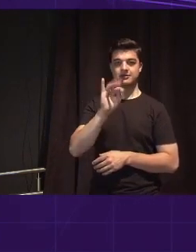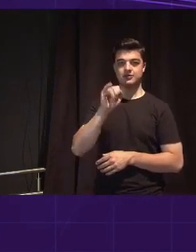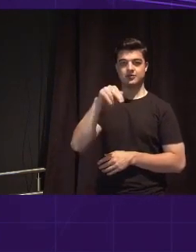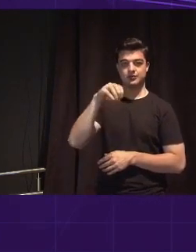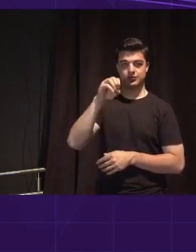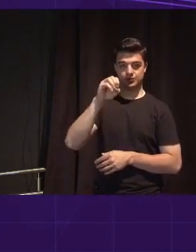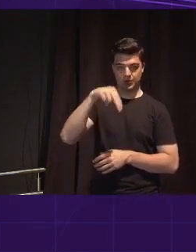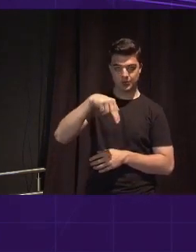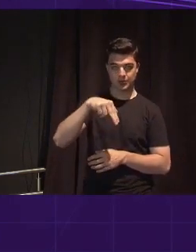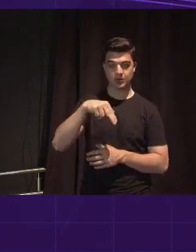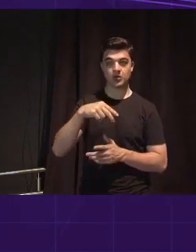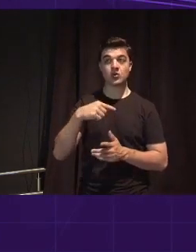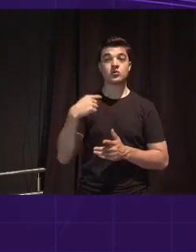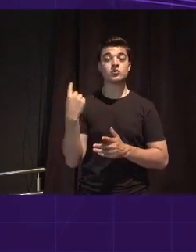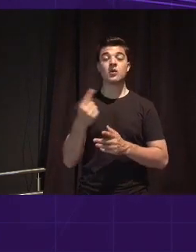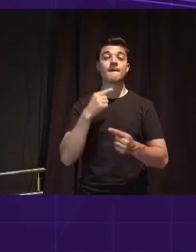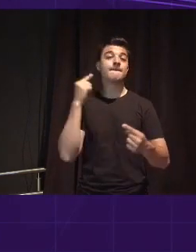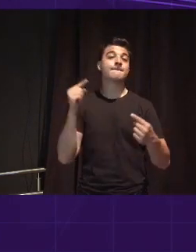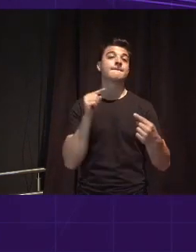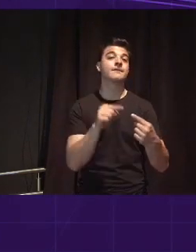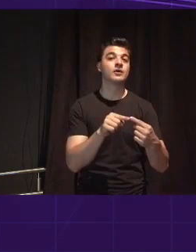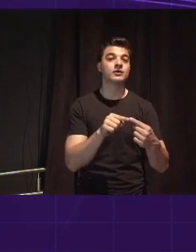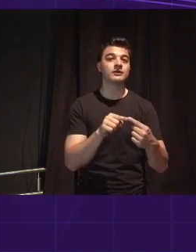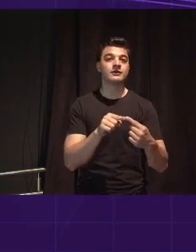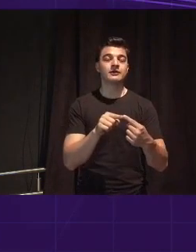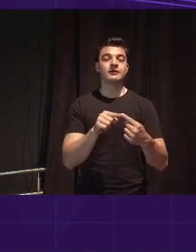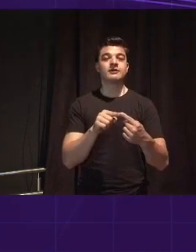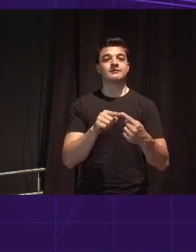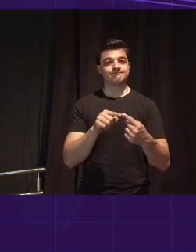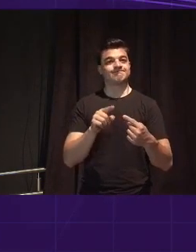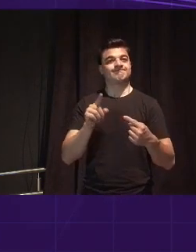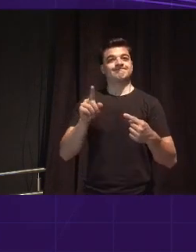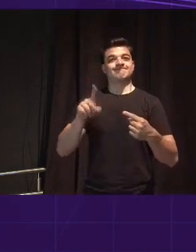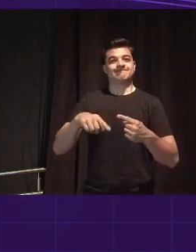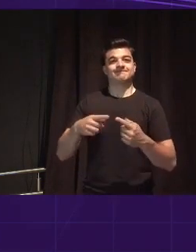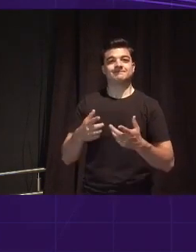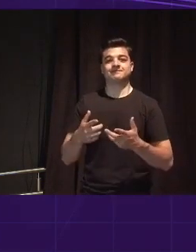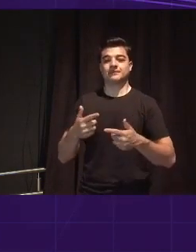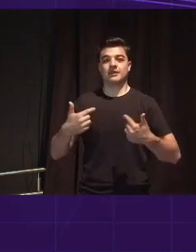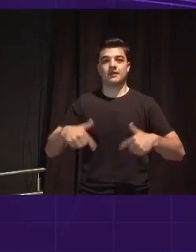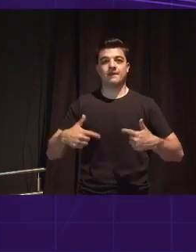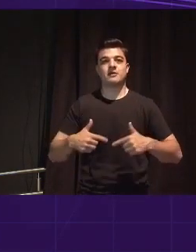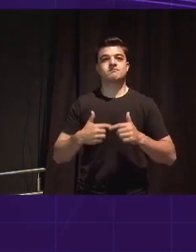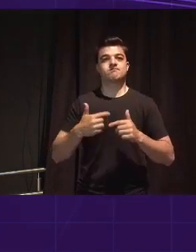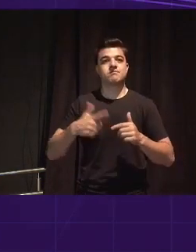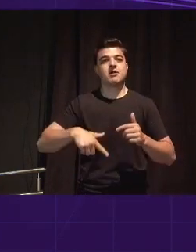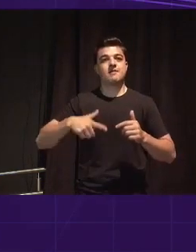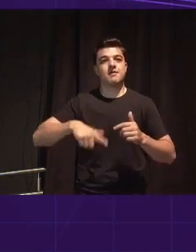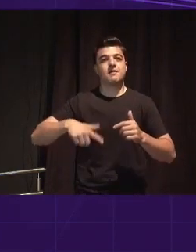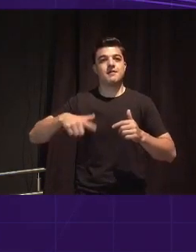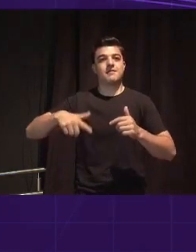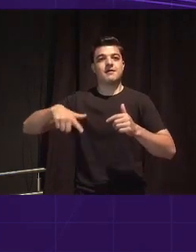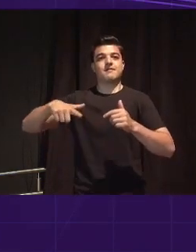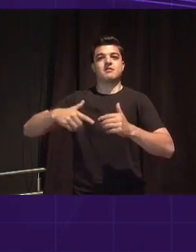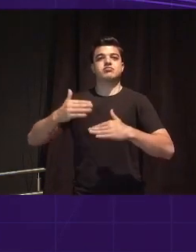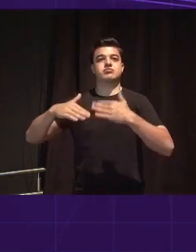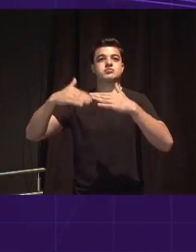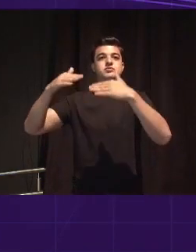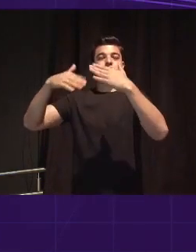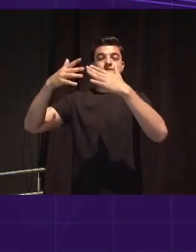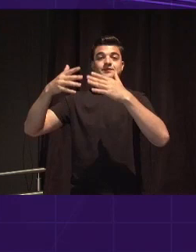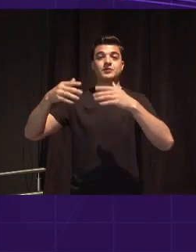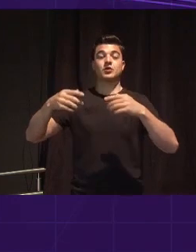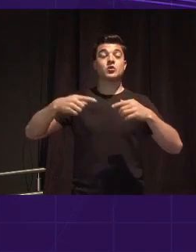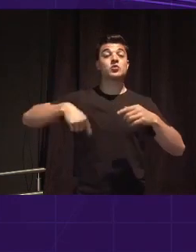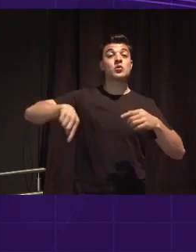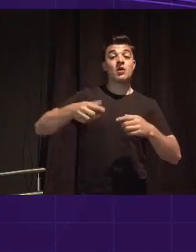gente sempre teve o intuito de escalar e multiplicar o nosso trabalho. Então, a gente não tem um papel de agilidade muito